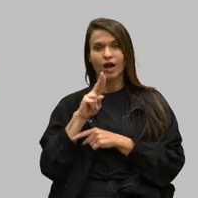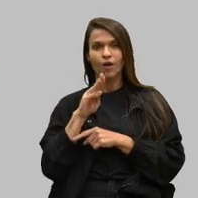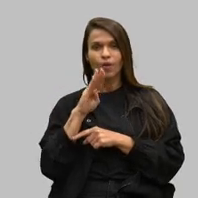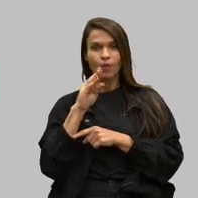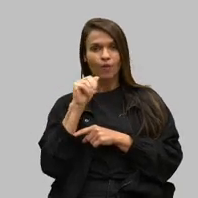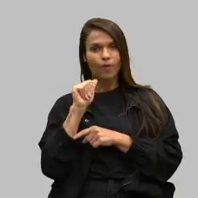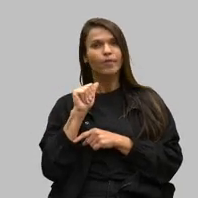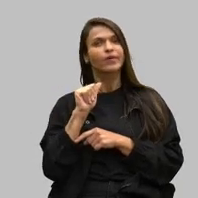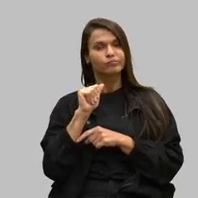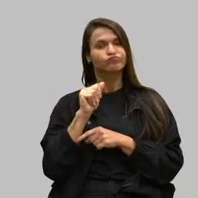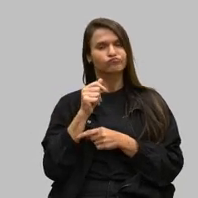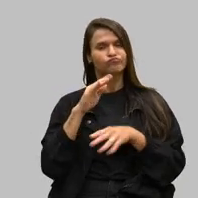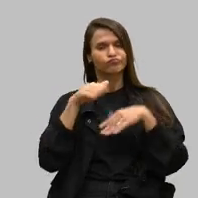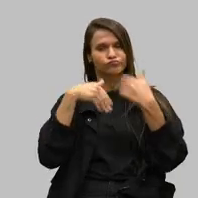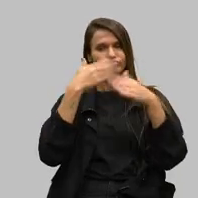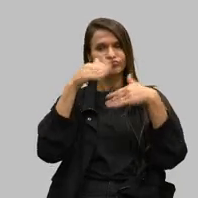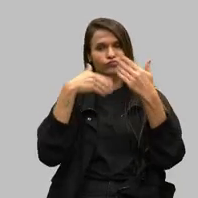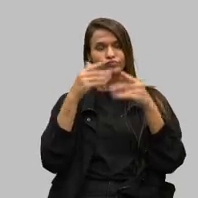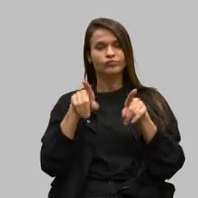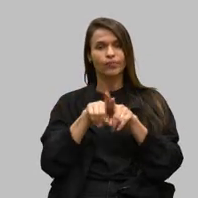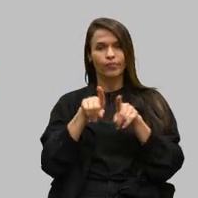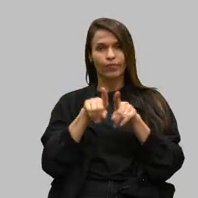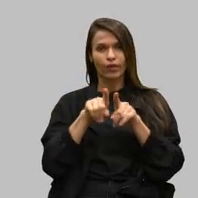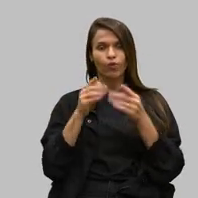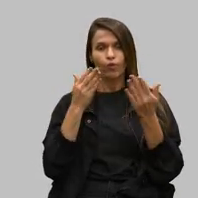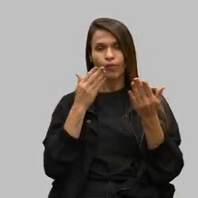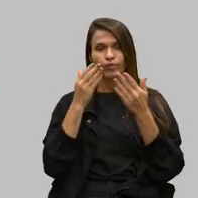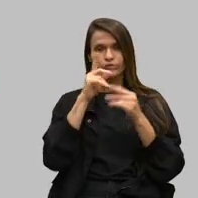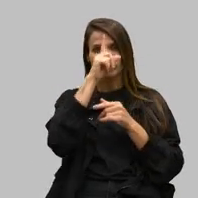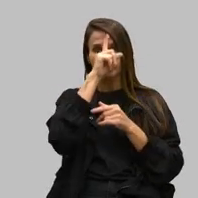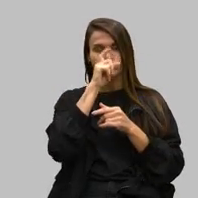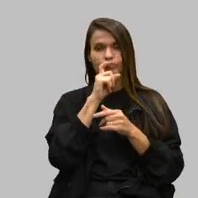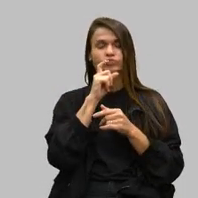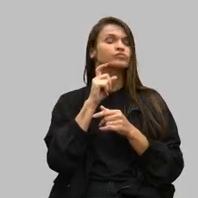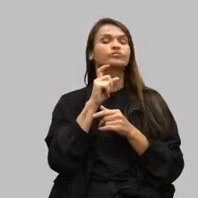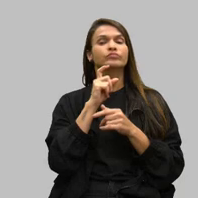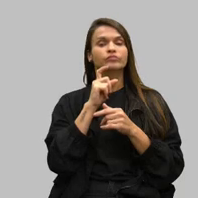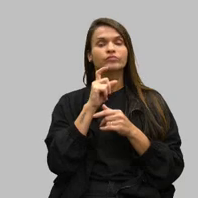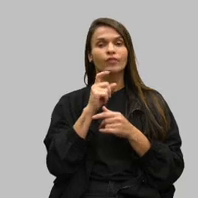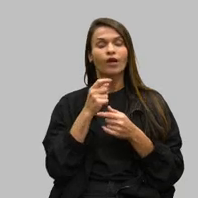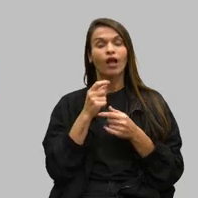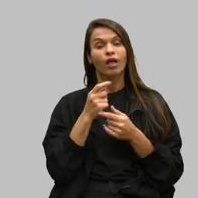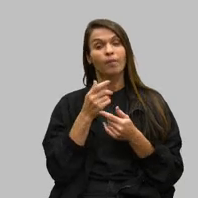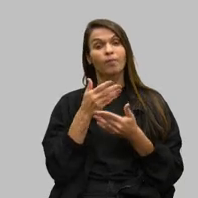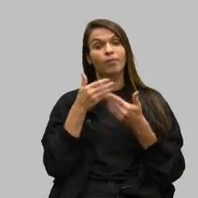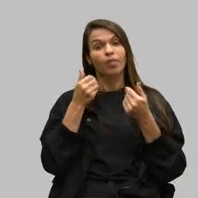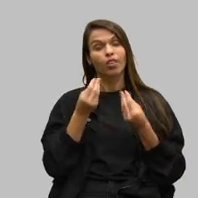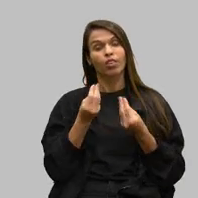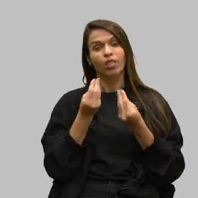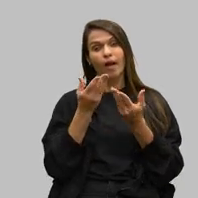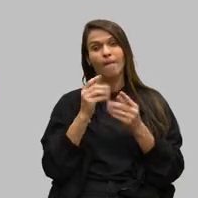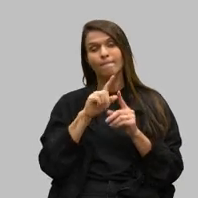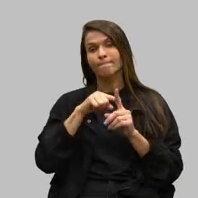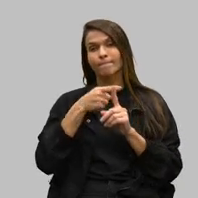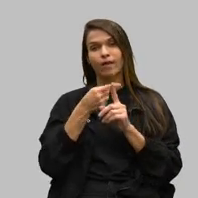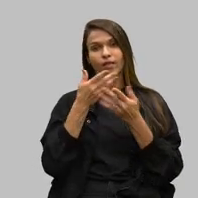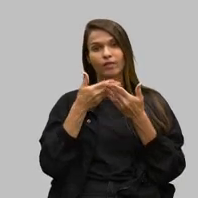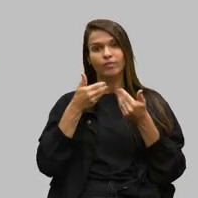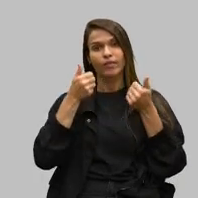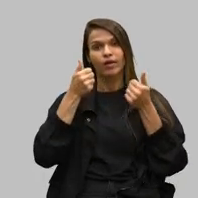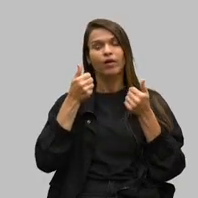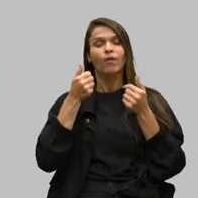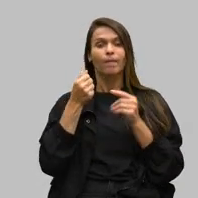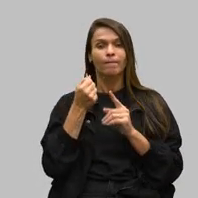termos gerais. Equipar os hospitais faz parte da gente querer realmente entregar mais, a gente está melhorando o parque